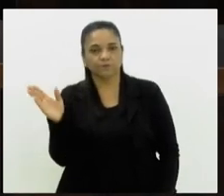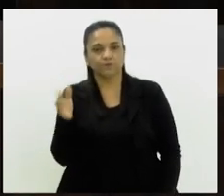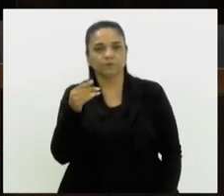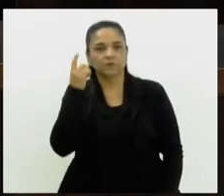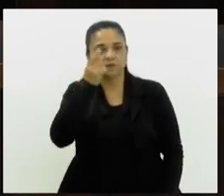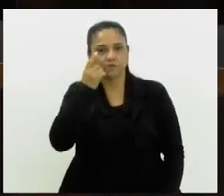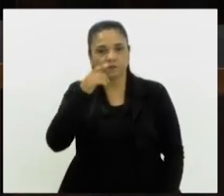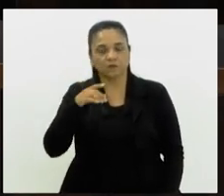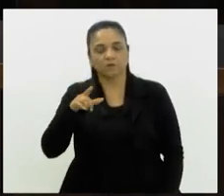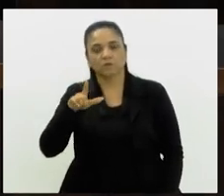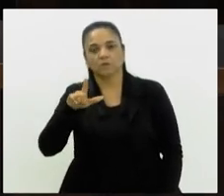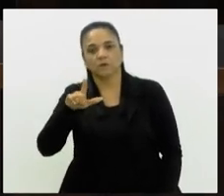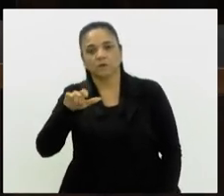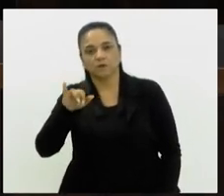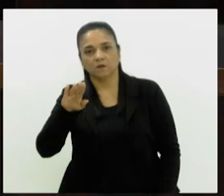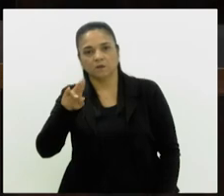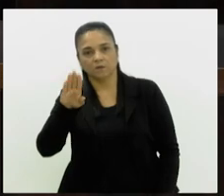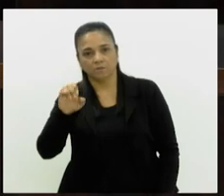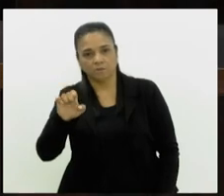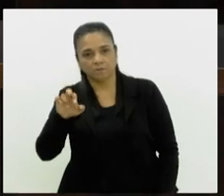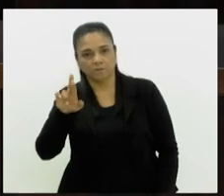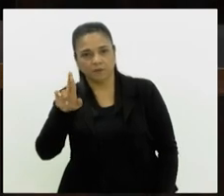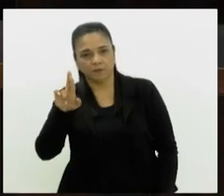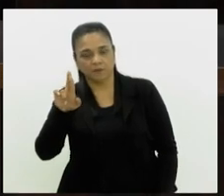Deputado Daniel Ribeirão.